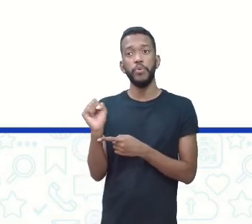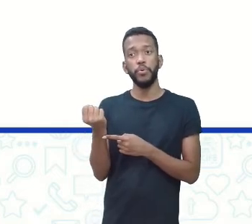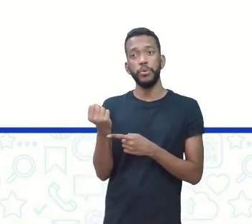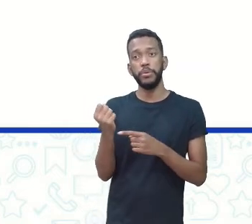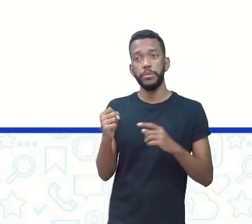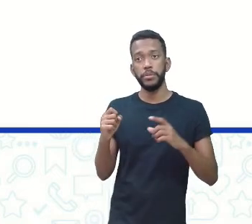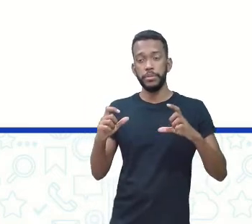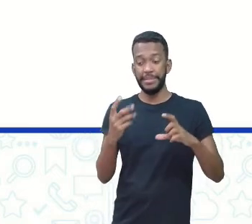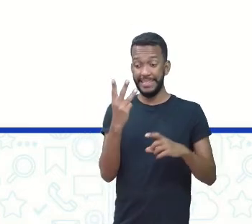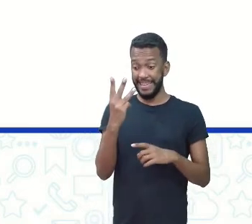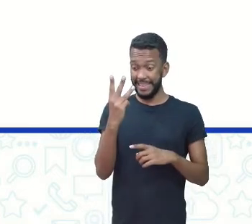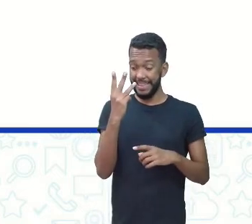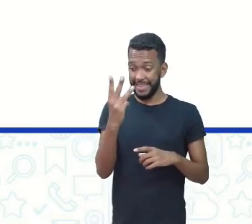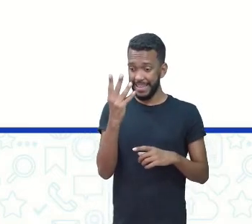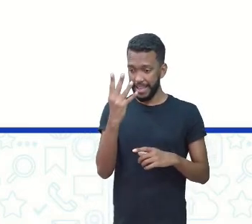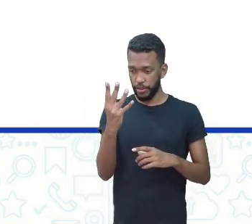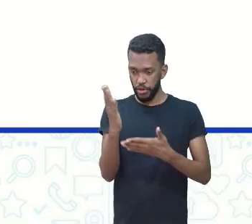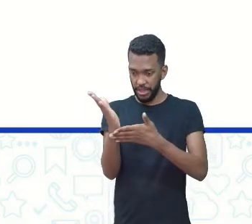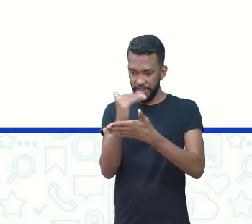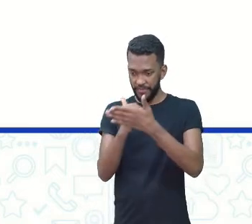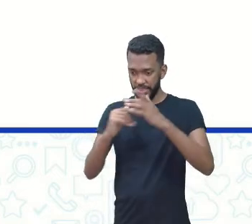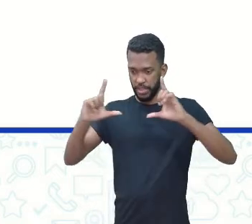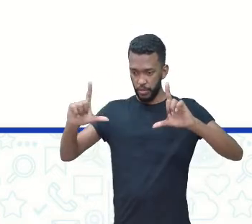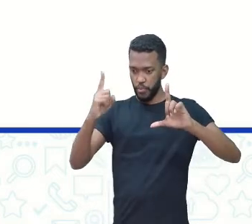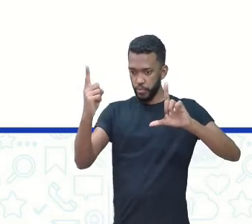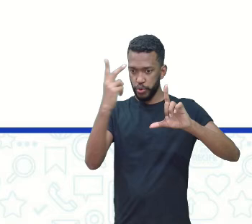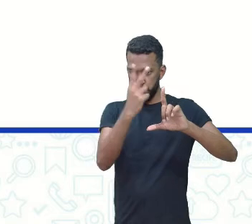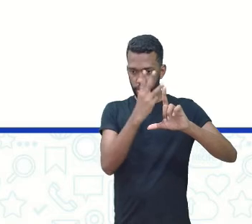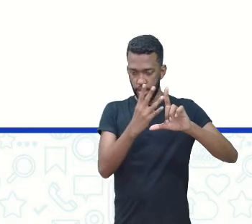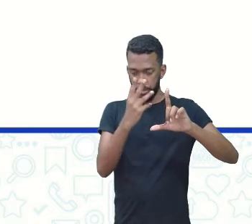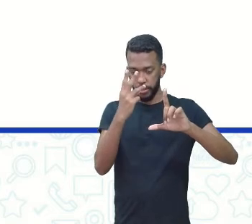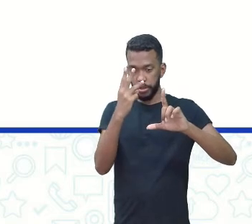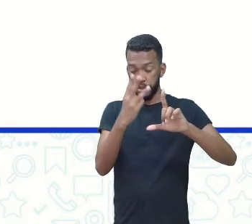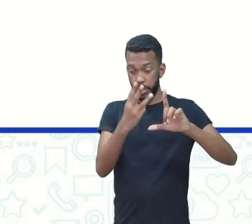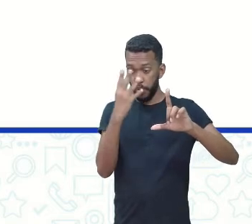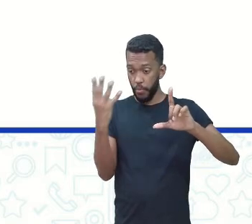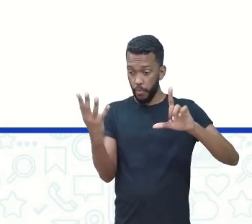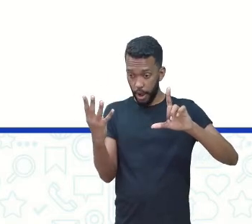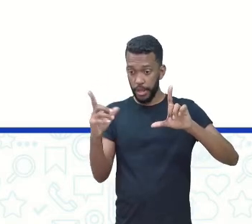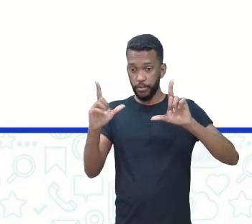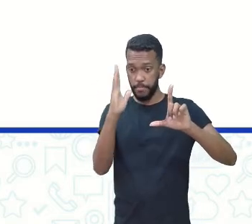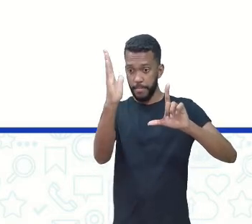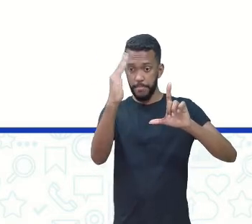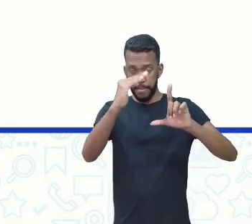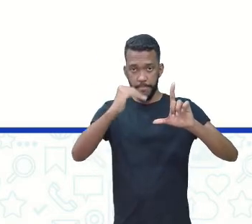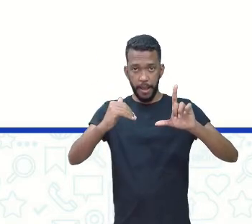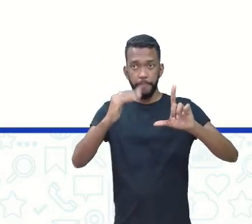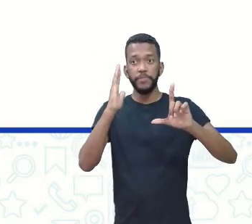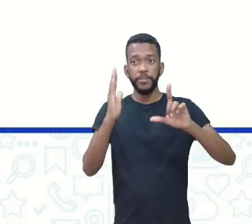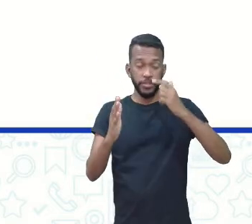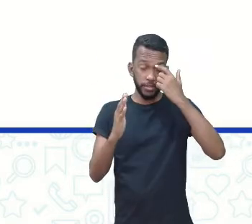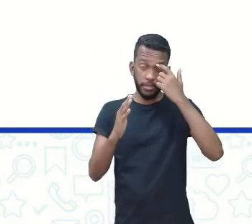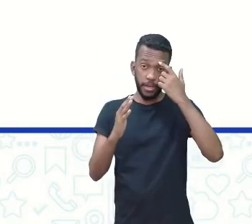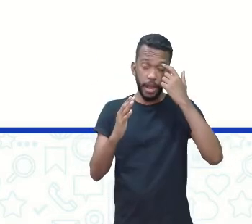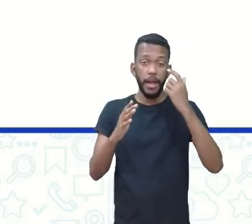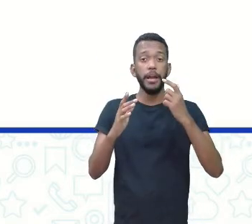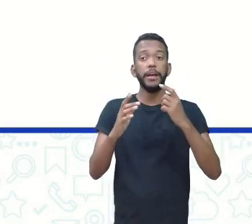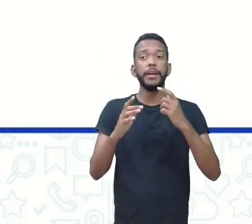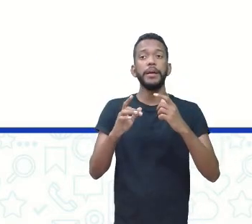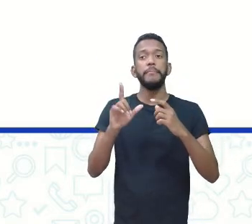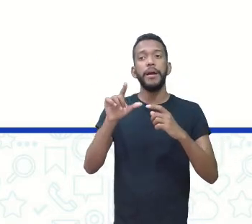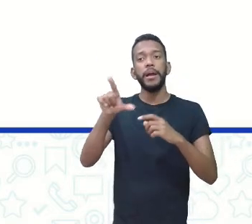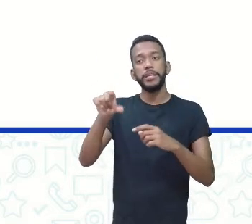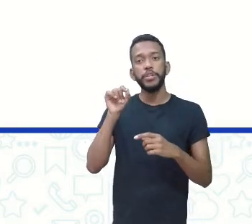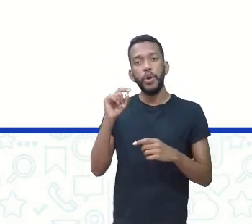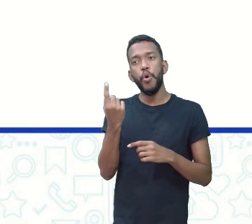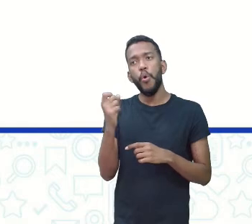que esse 32 foi dividido. Então, a gente pode dizer que 1/4 de 32 é 8. Ah, professora, mas aí eu